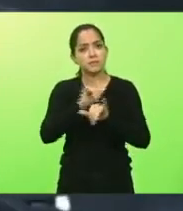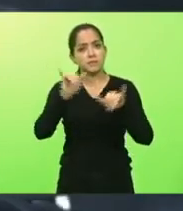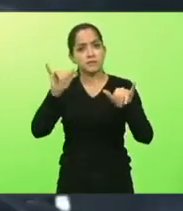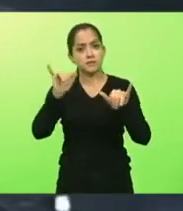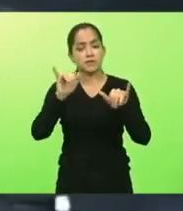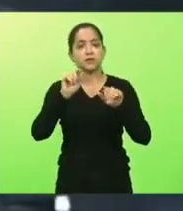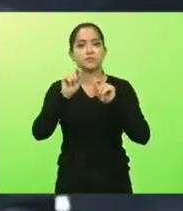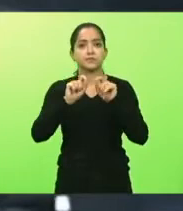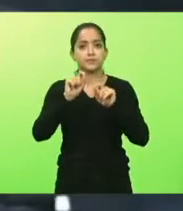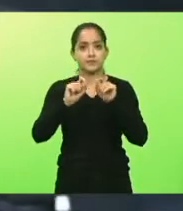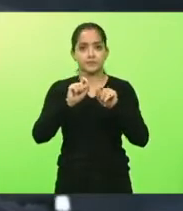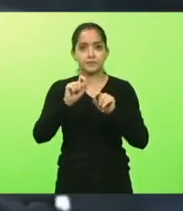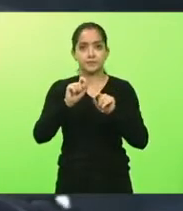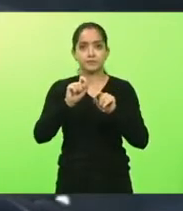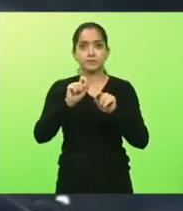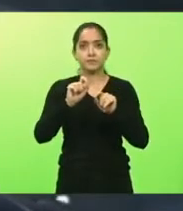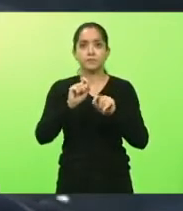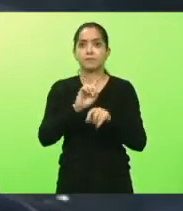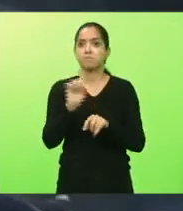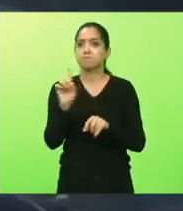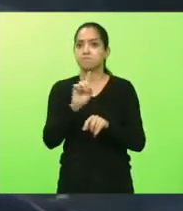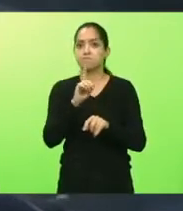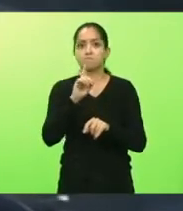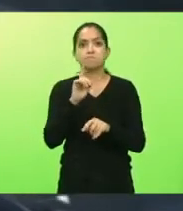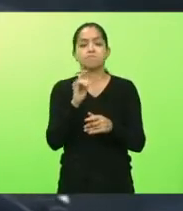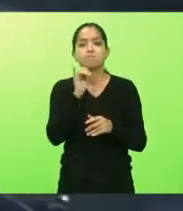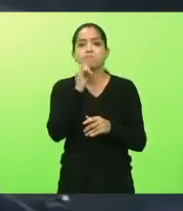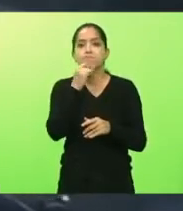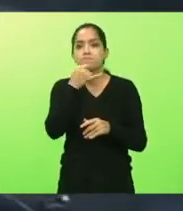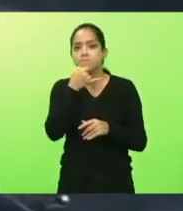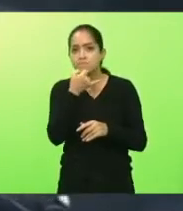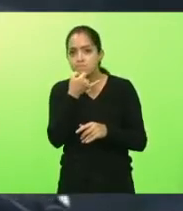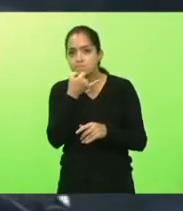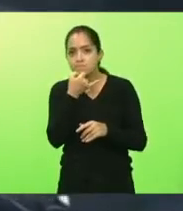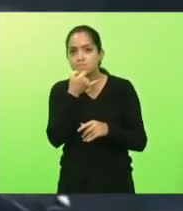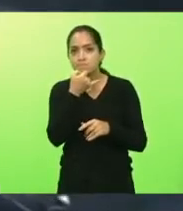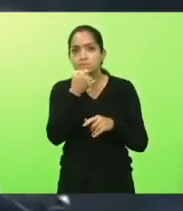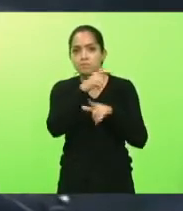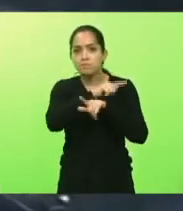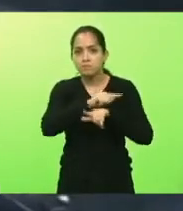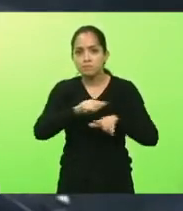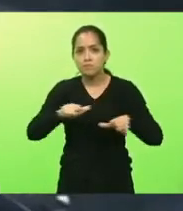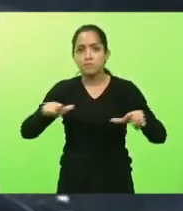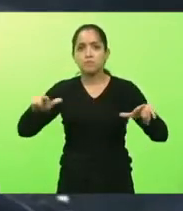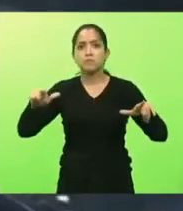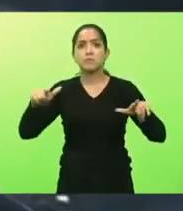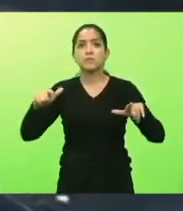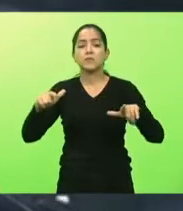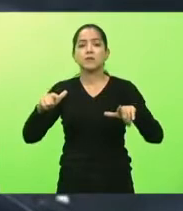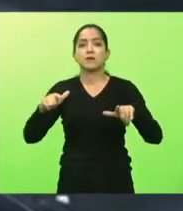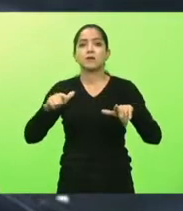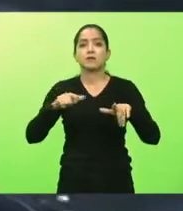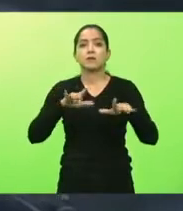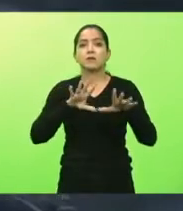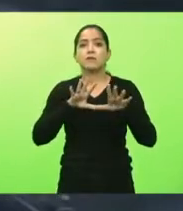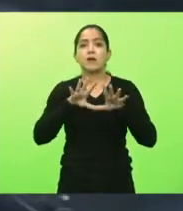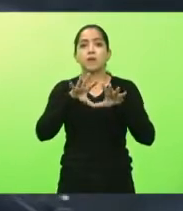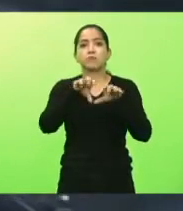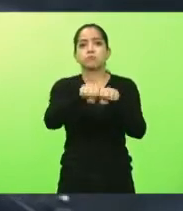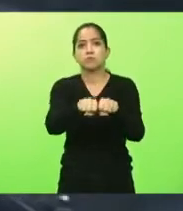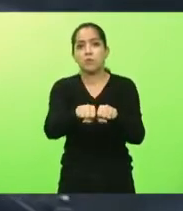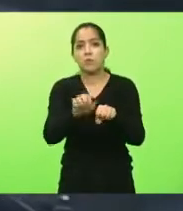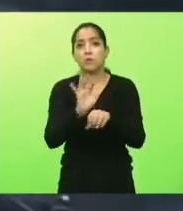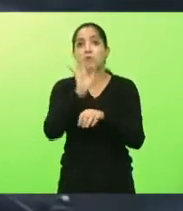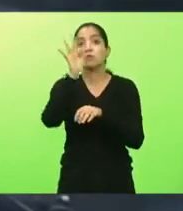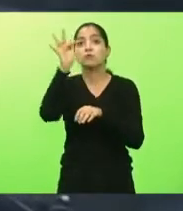seguinte: não será a tristeza do deserto presente que nos roube as perspectivas de um futuro melhor, onde